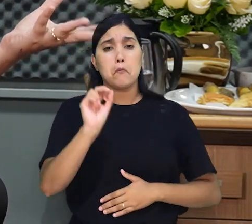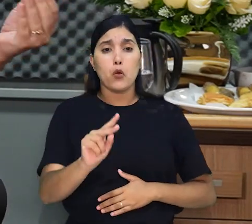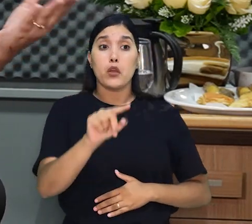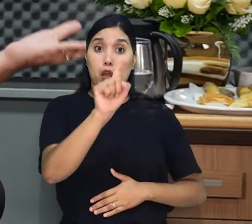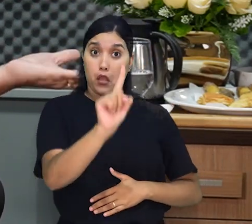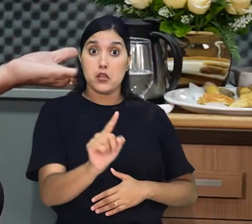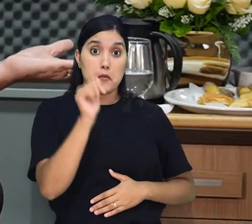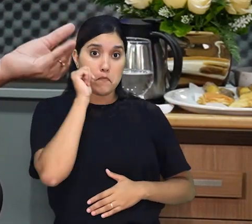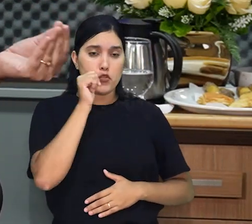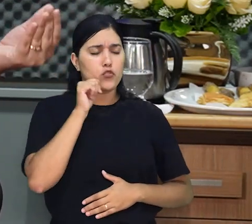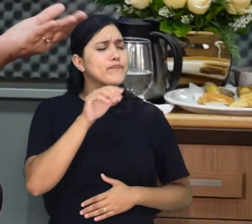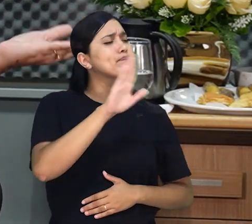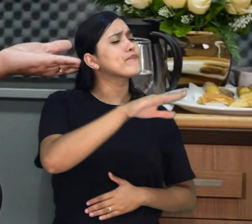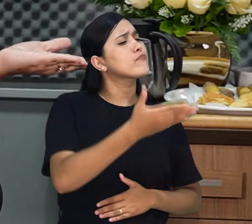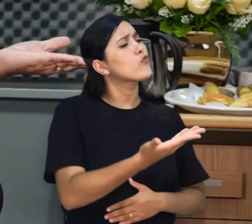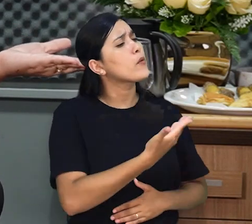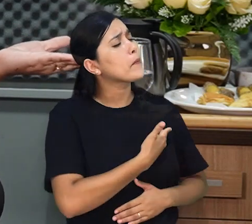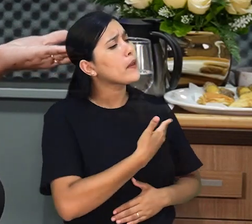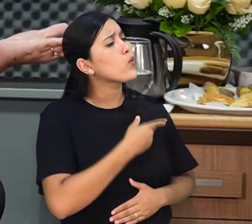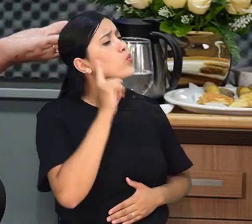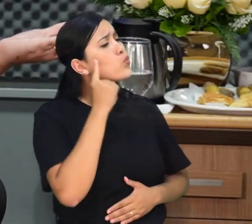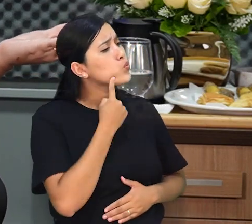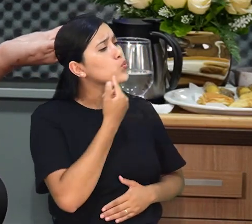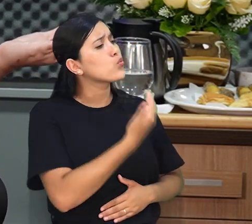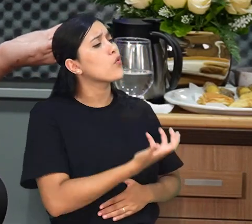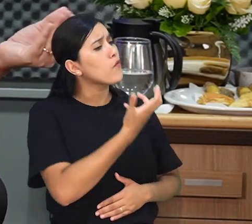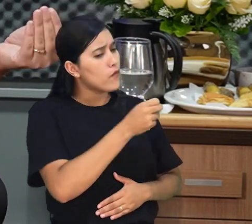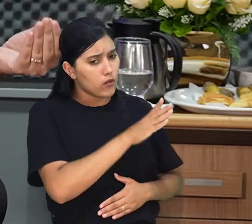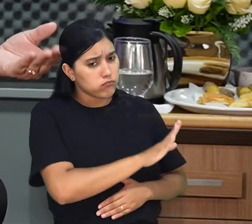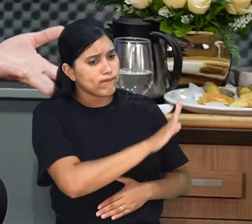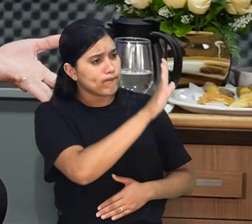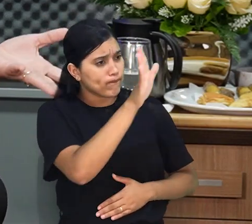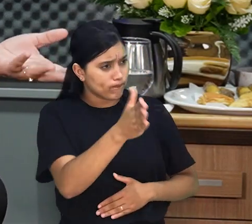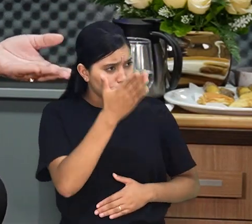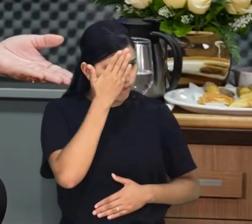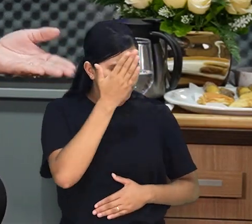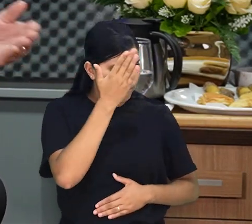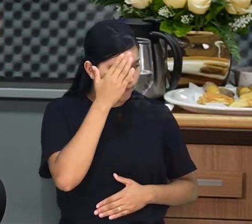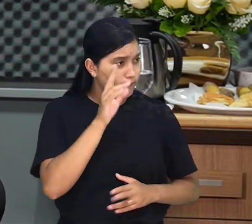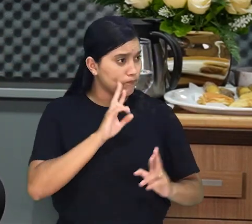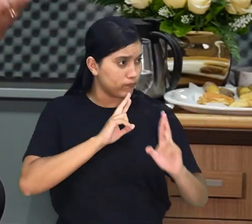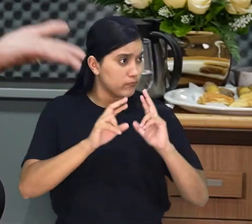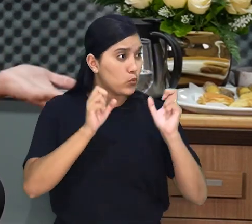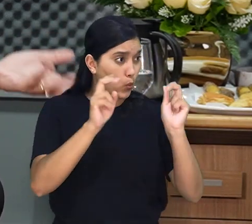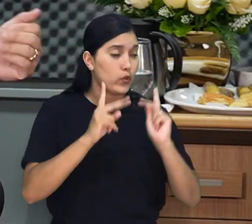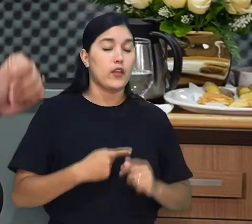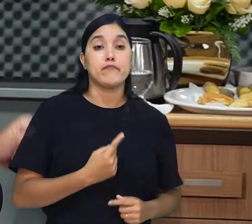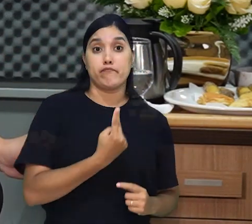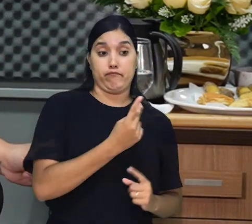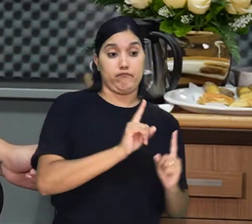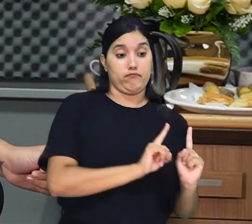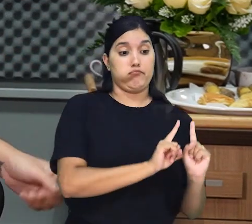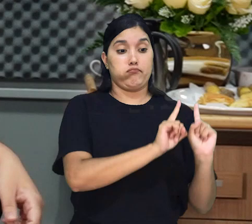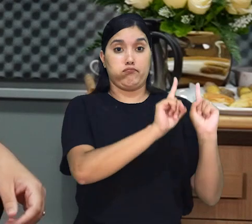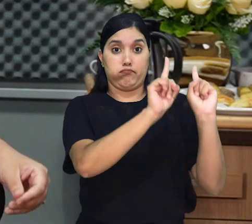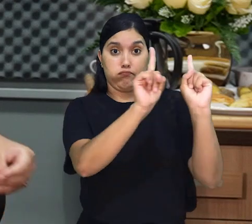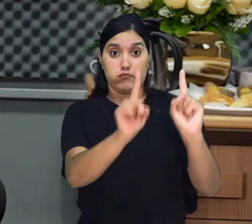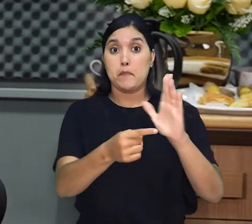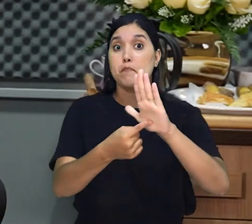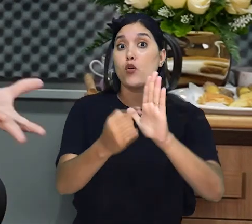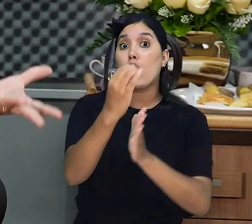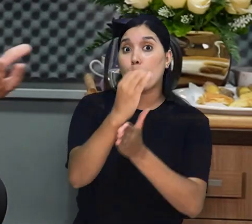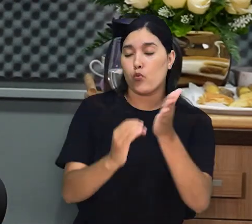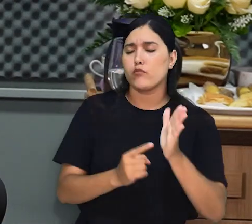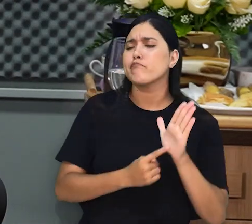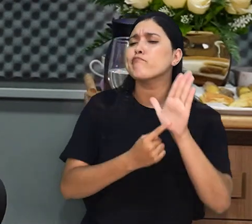para o amigo dela que era surdo, né? Inclusive era até formado, e quando chegou lá, foi levar o currículo e tudo, e falaram que